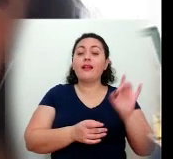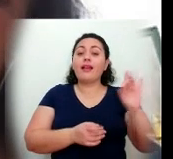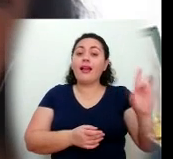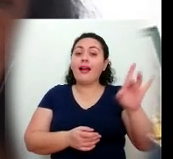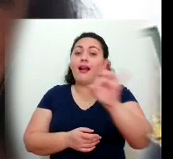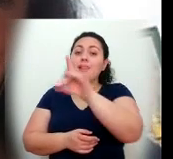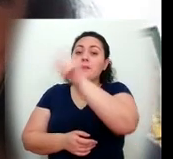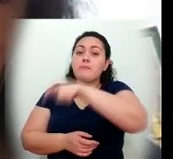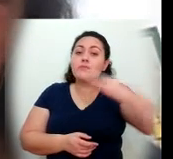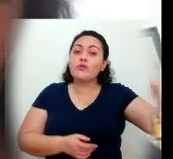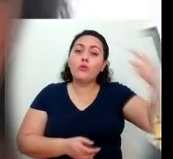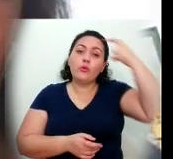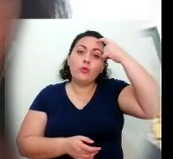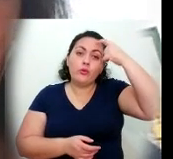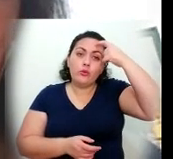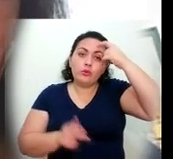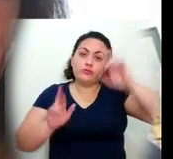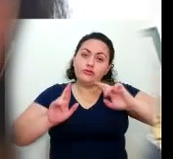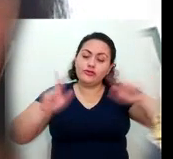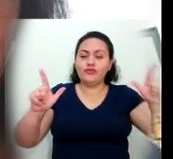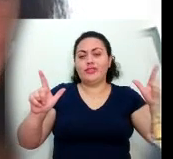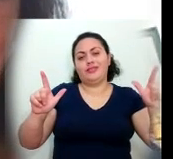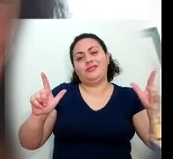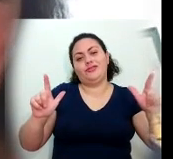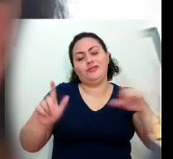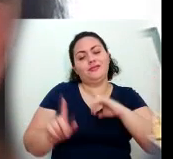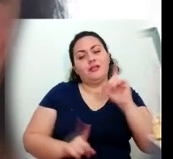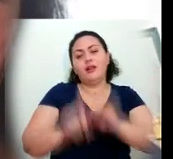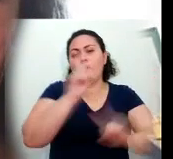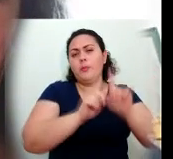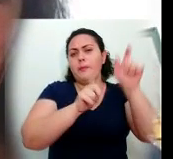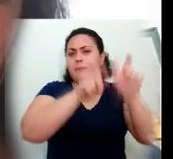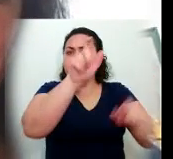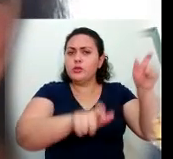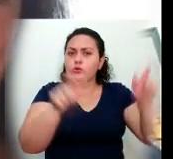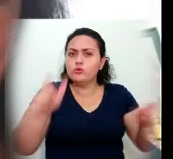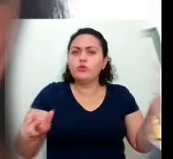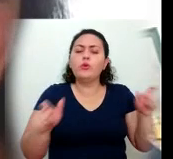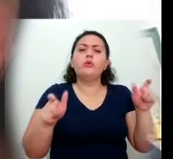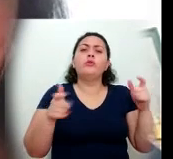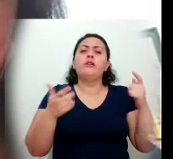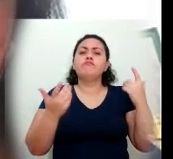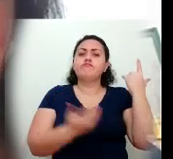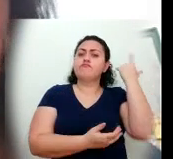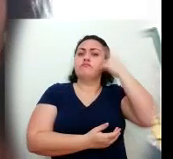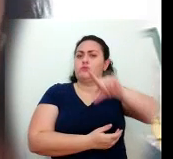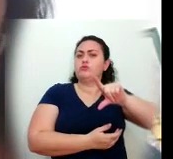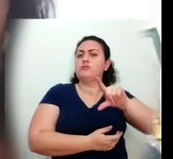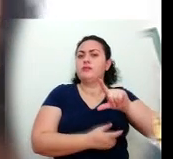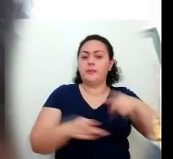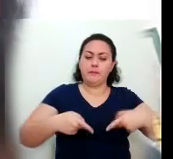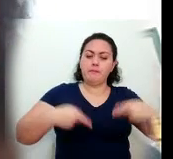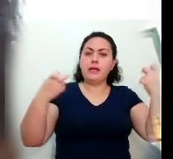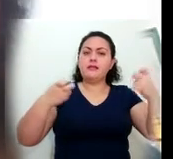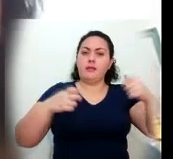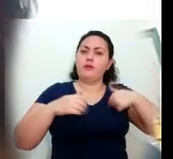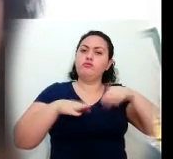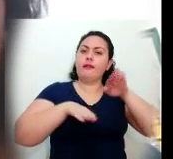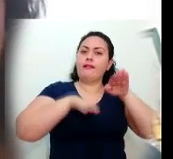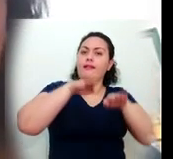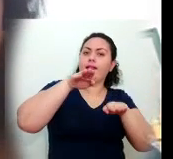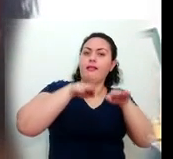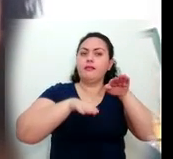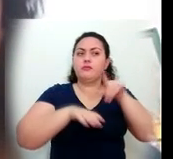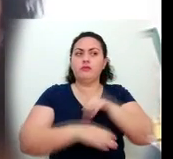maneiras diferentes, né? Então a gente vai ter algumas pessoas que vão conseguir achar um ponto de equilíbrio, né,